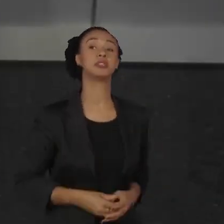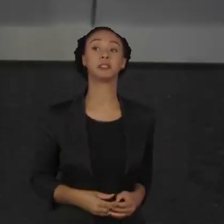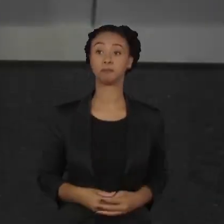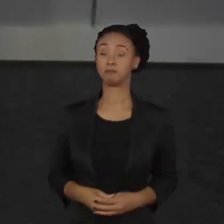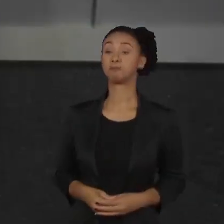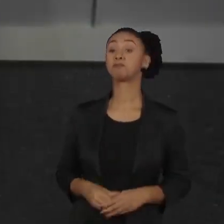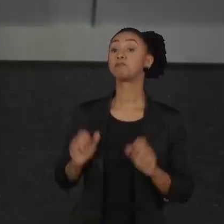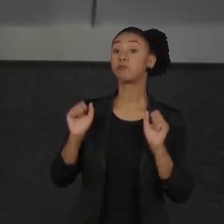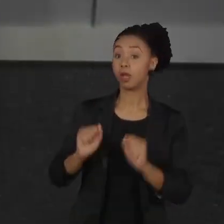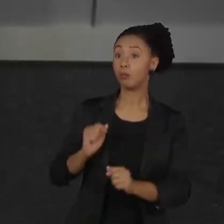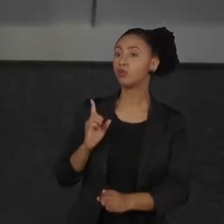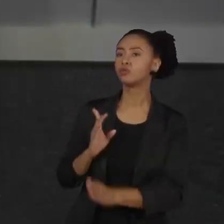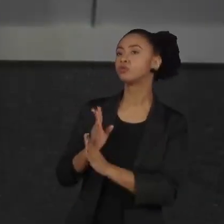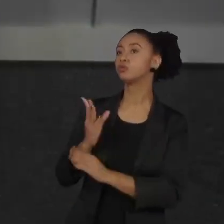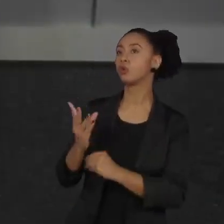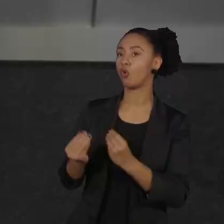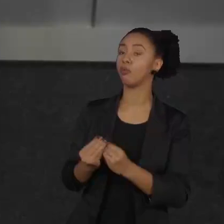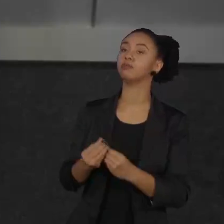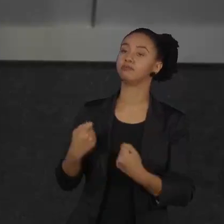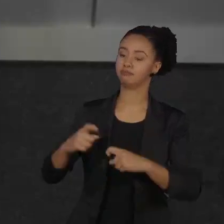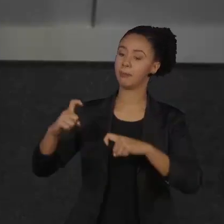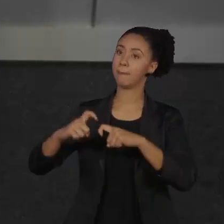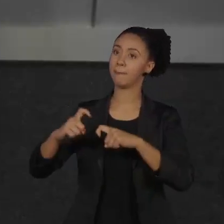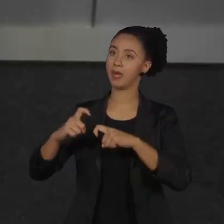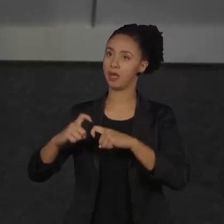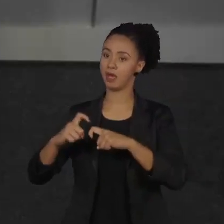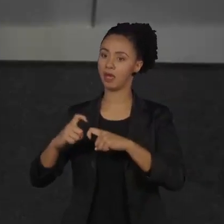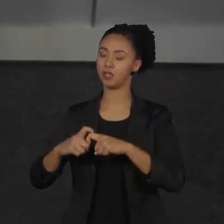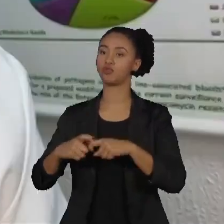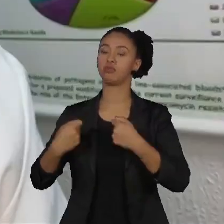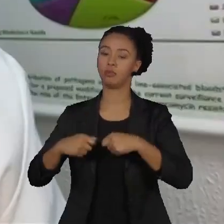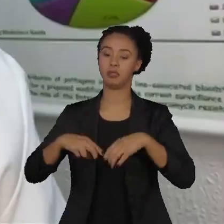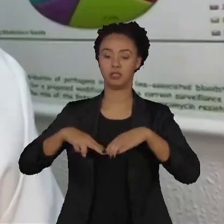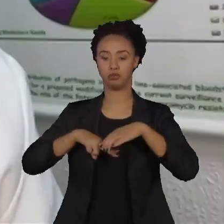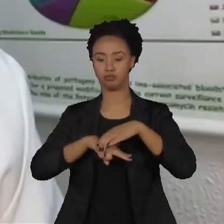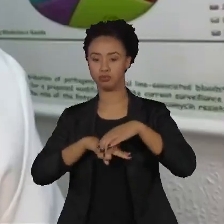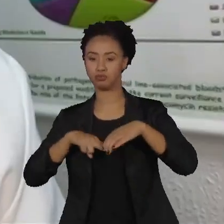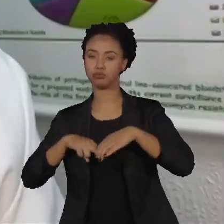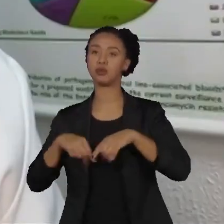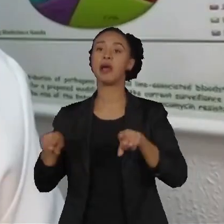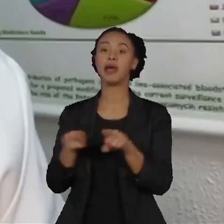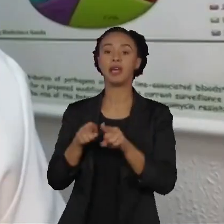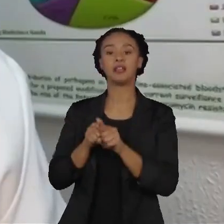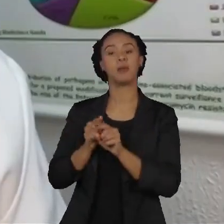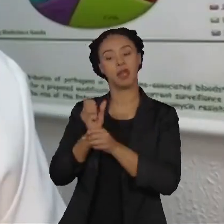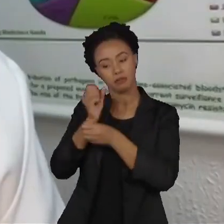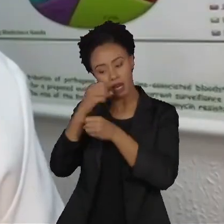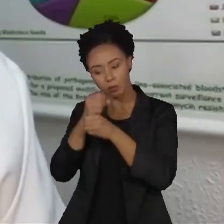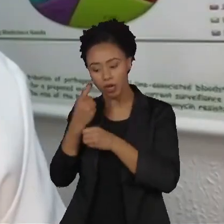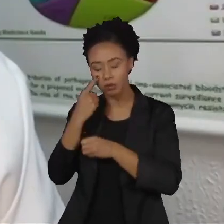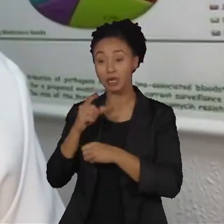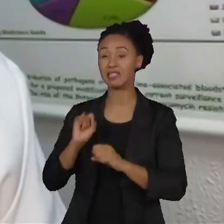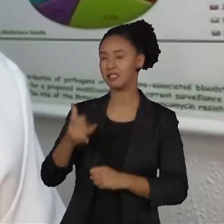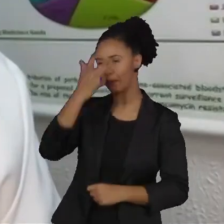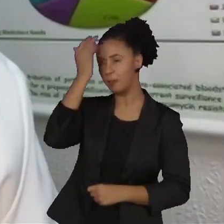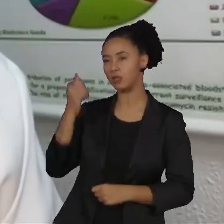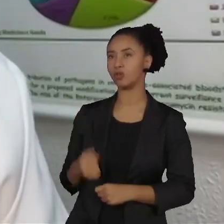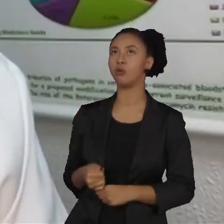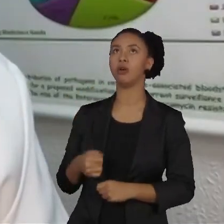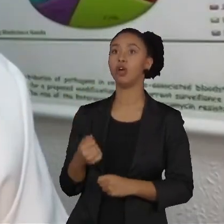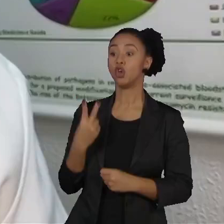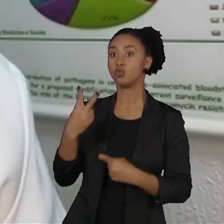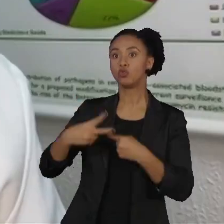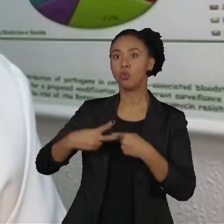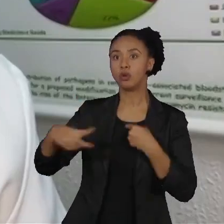da tuberculose é um diagnóstico clínico, radiológico e laboratorial. Todo mundo que está com tosse há mais de 15